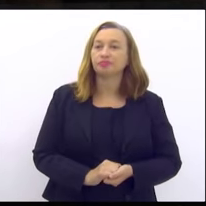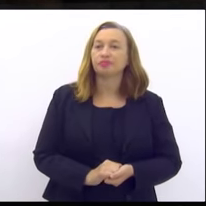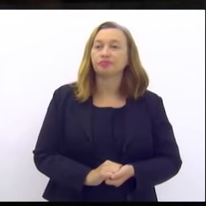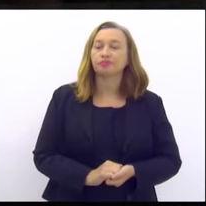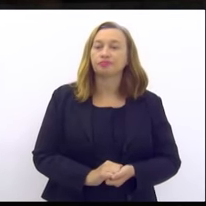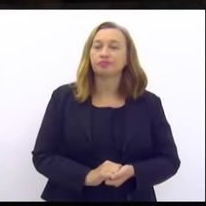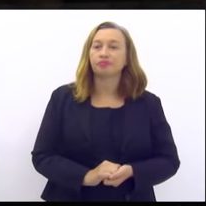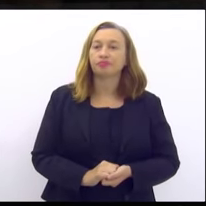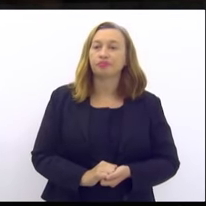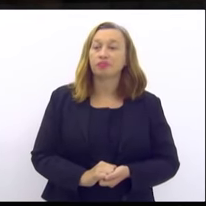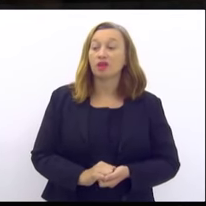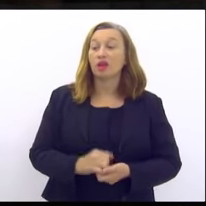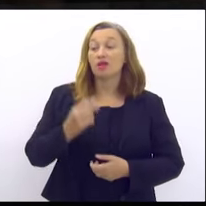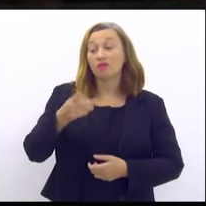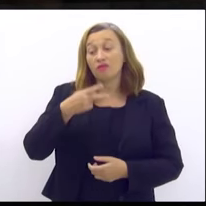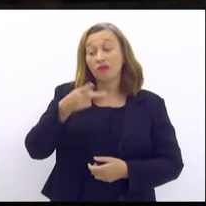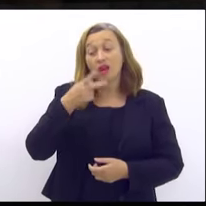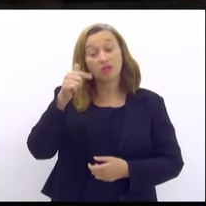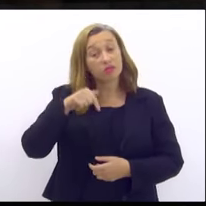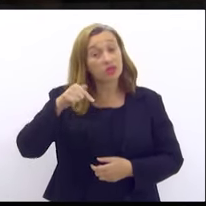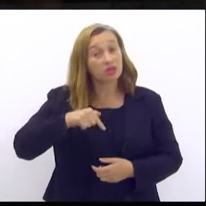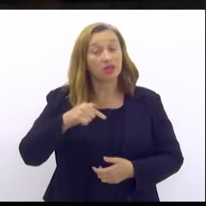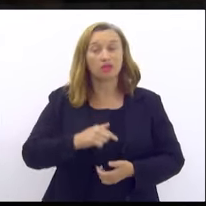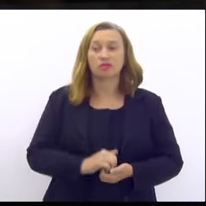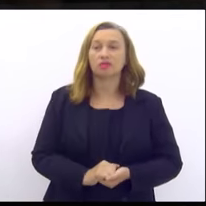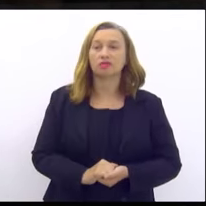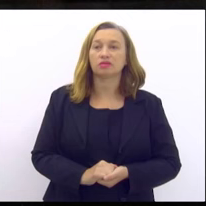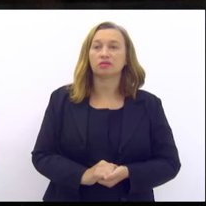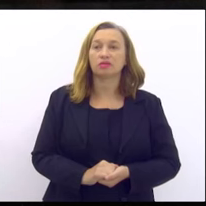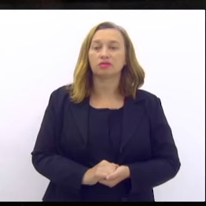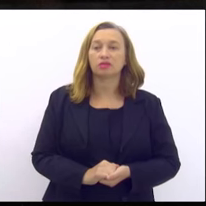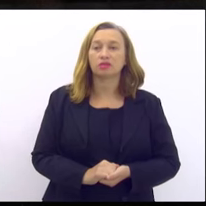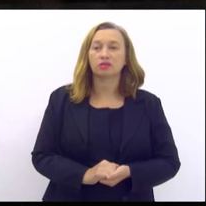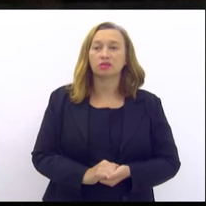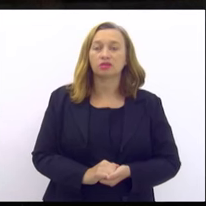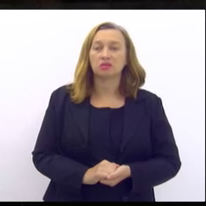gritamos e esperamos aqui para